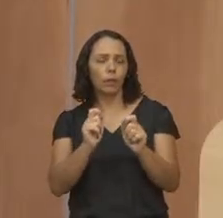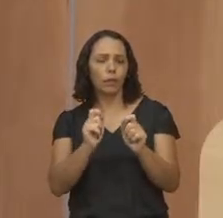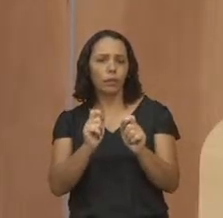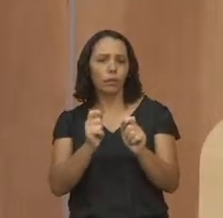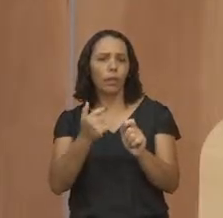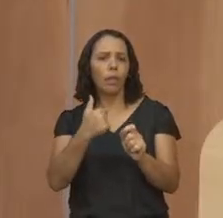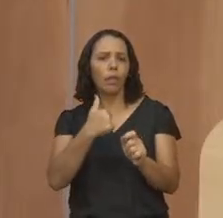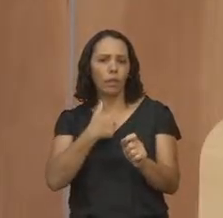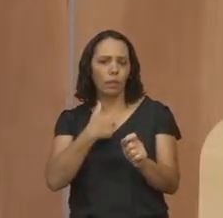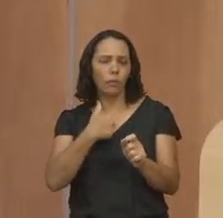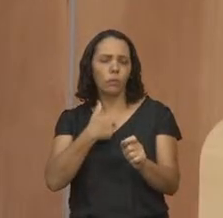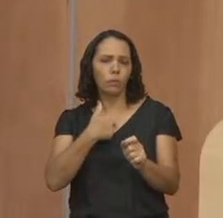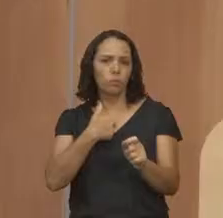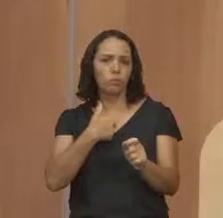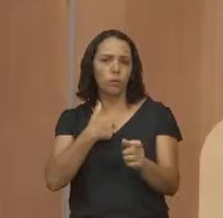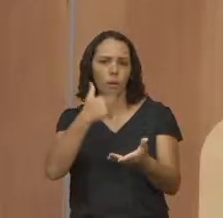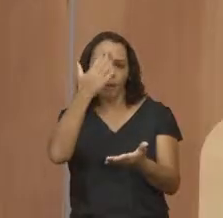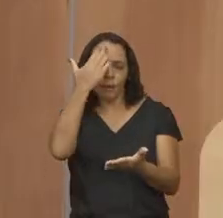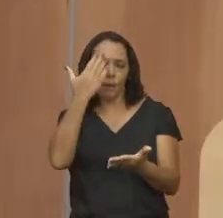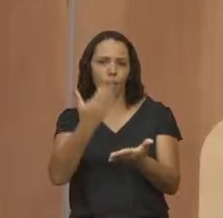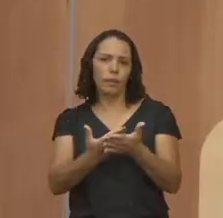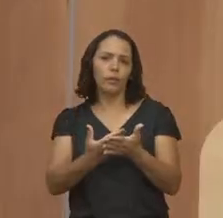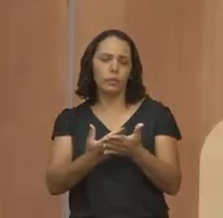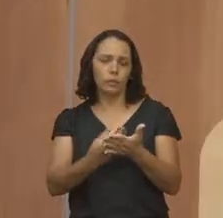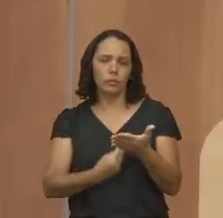eu acredito na vida.